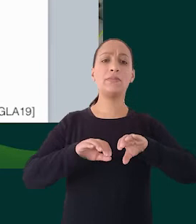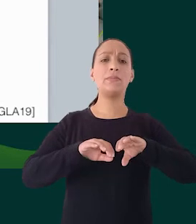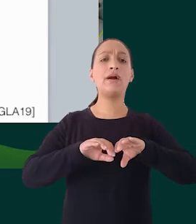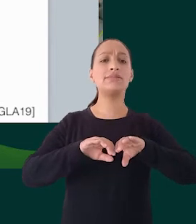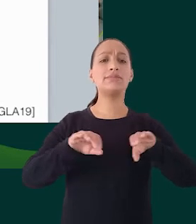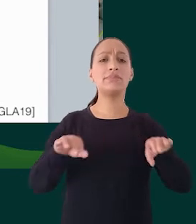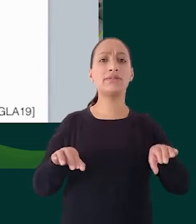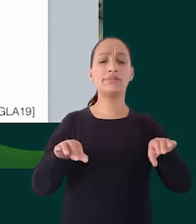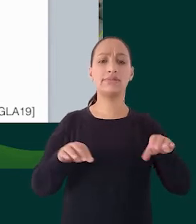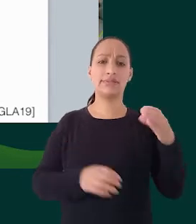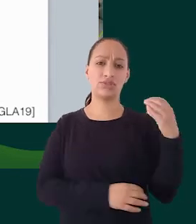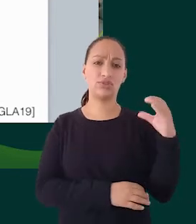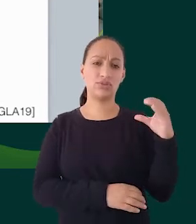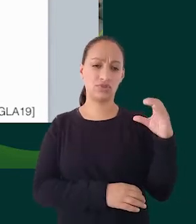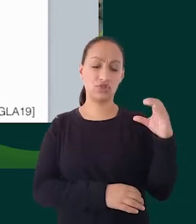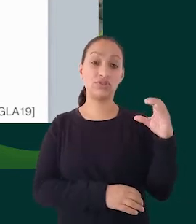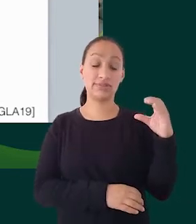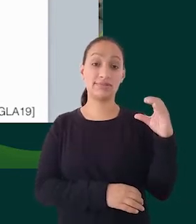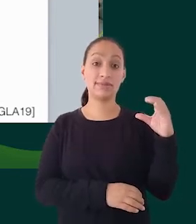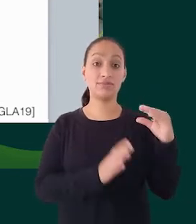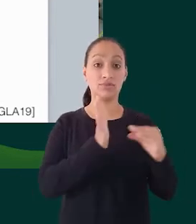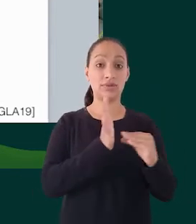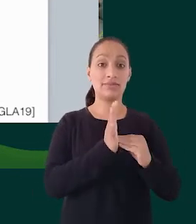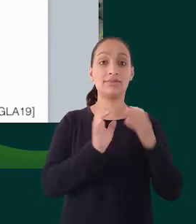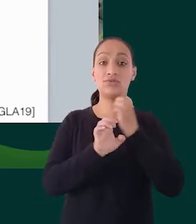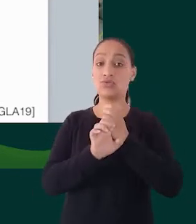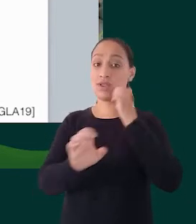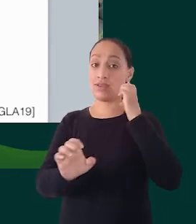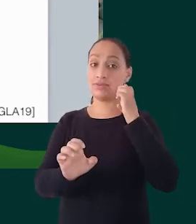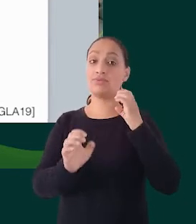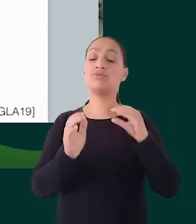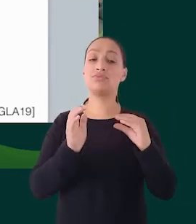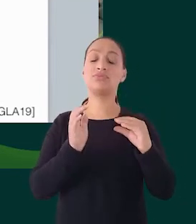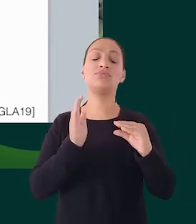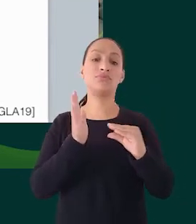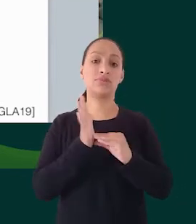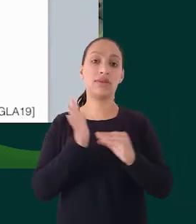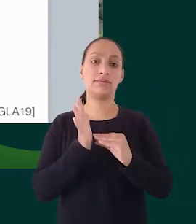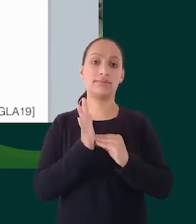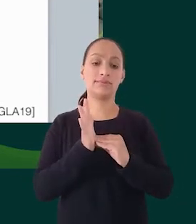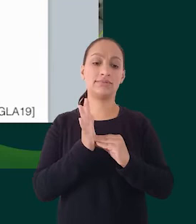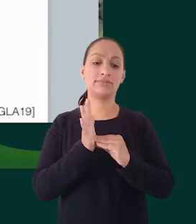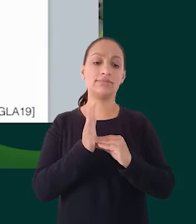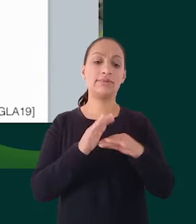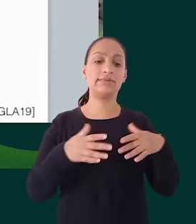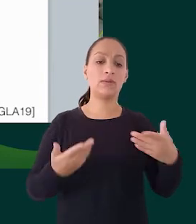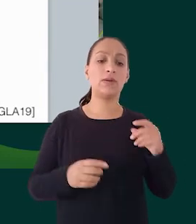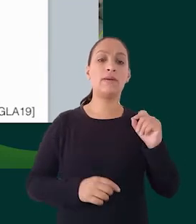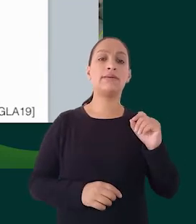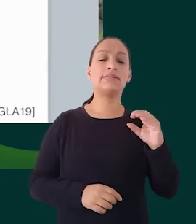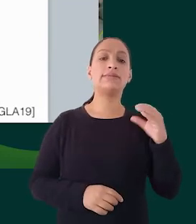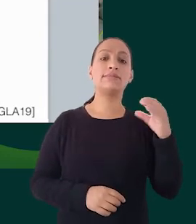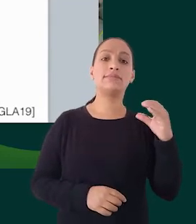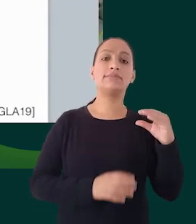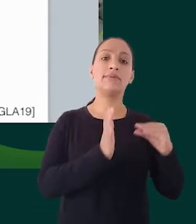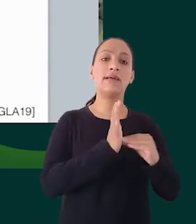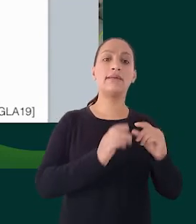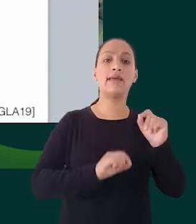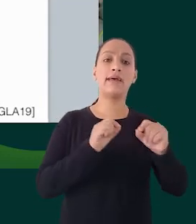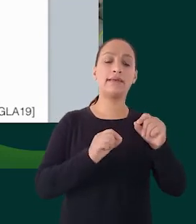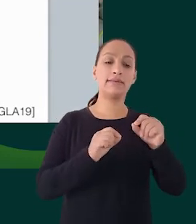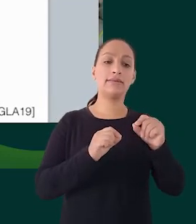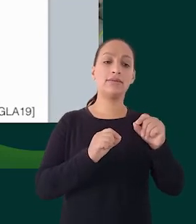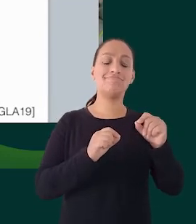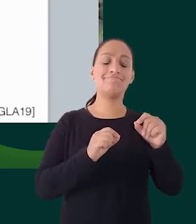cientistas de dados e os engenheiros de dados, certo? Basicamente, os cientistas de dados são esses caras que estão mais ligados a